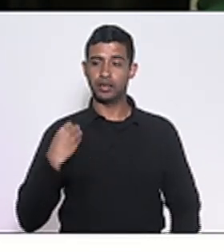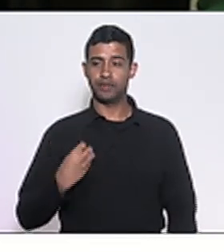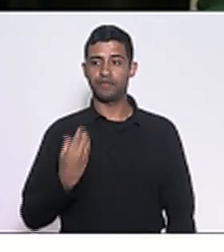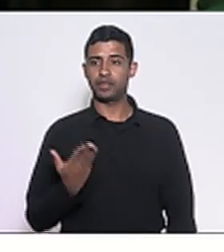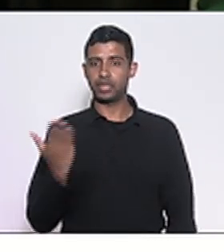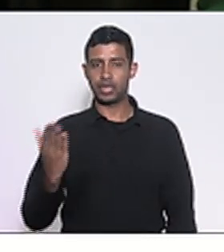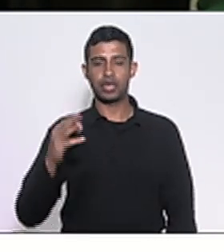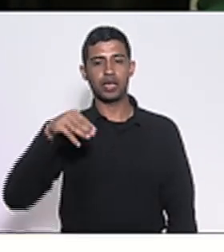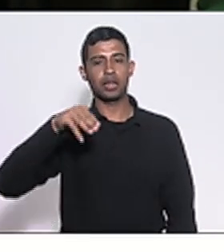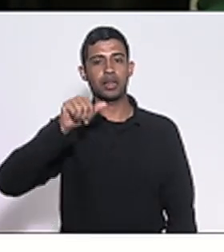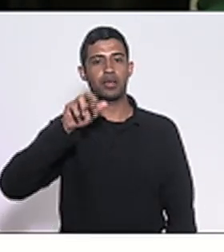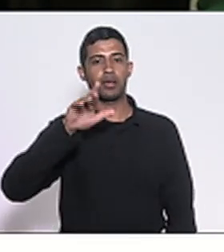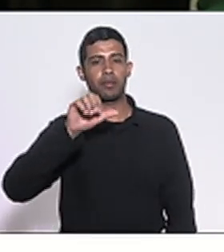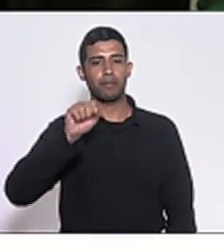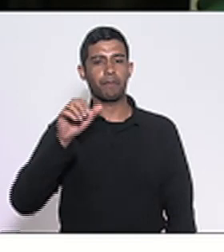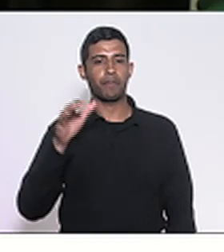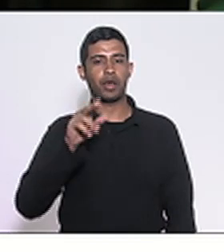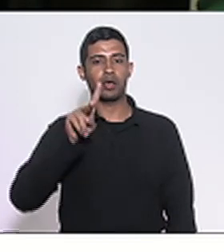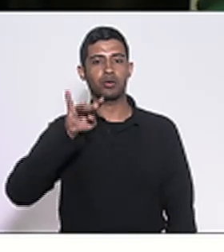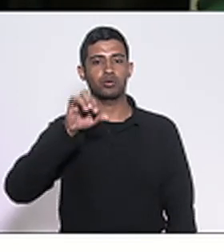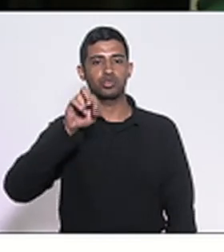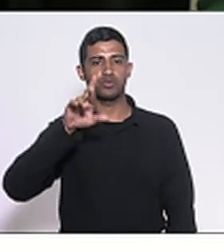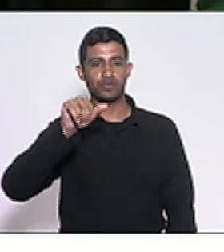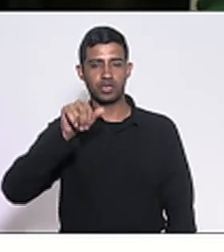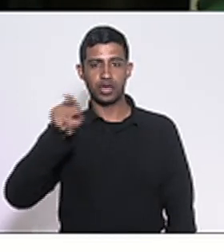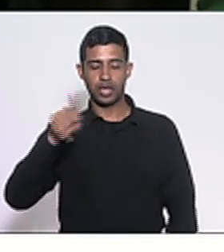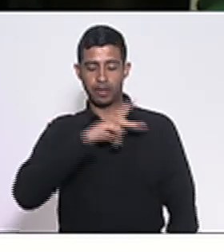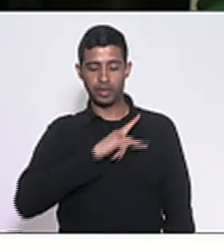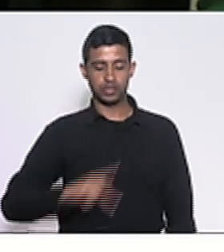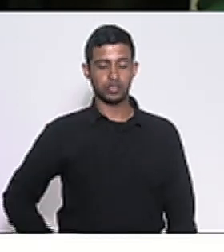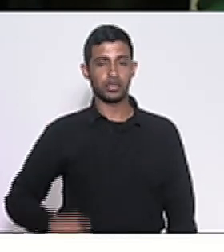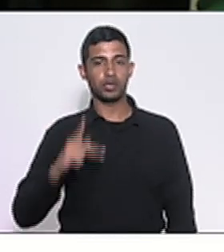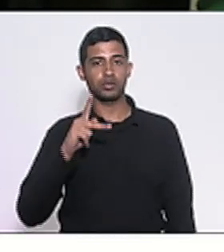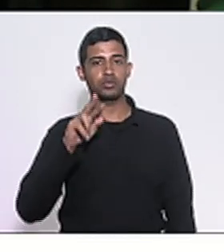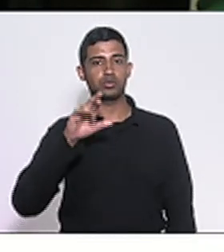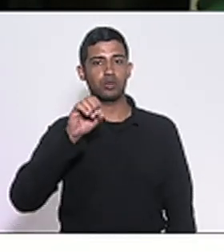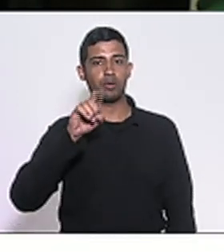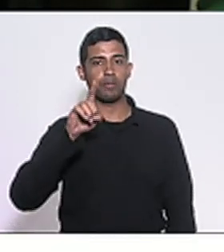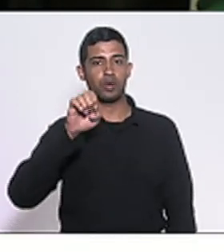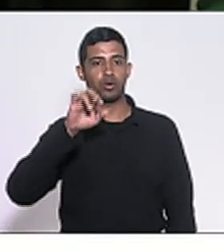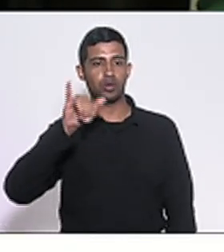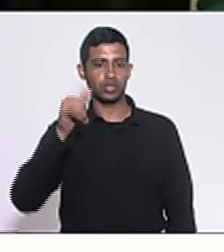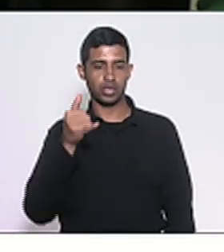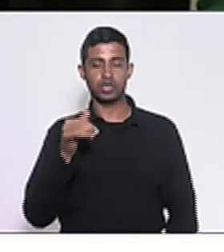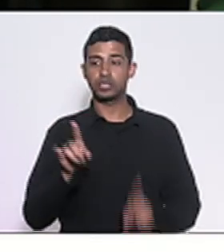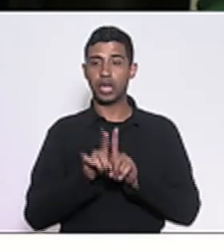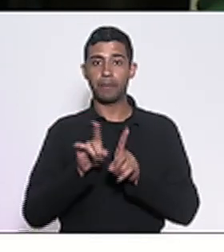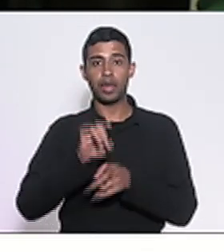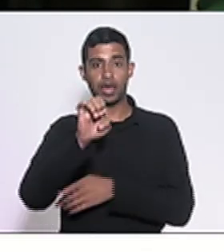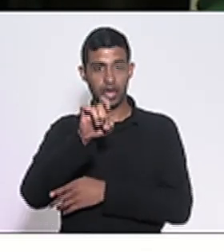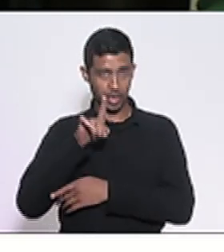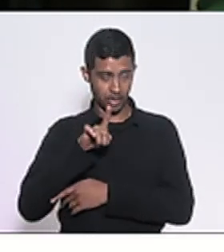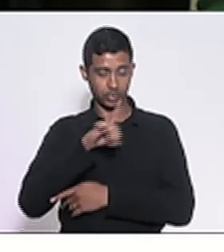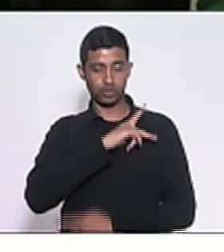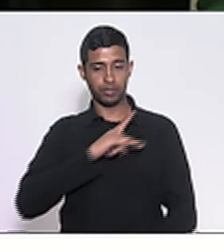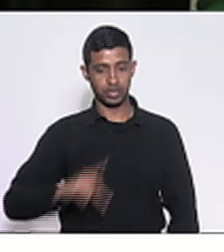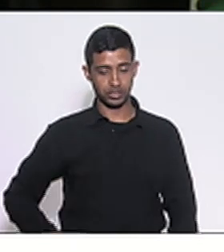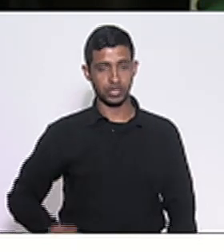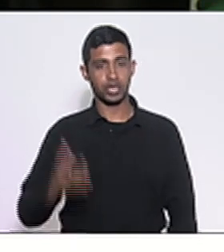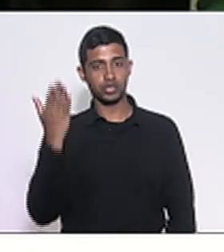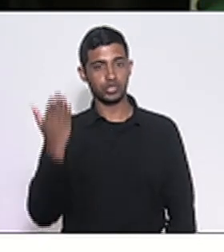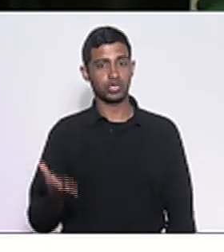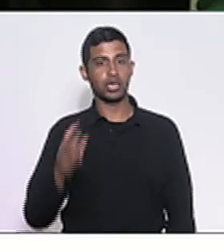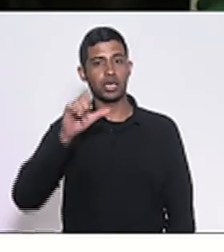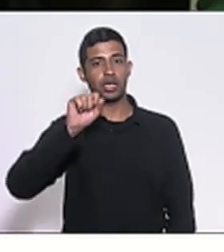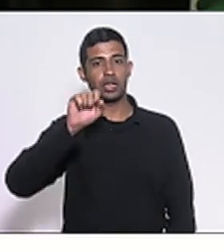Vieira, presidente do PRODERJ, agradeço a sua presença. O ex-presidente do PRODERJ, presente também aqui entre nós, o Sérgio Rosa, agradeço também a